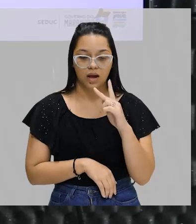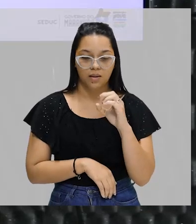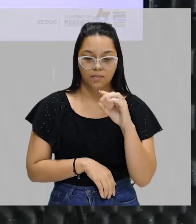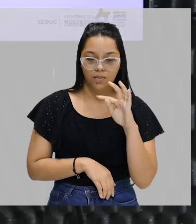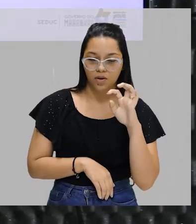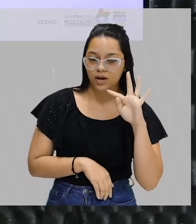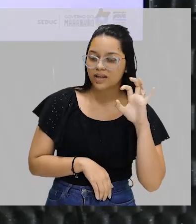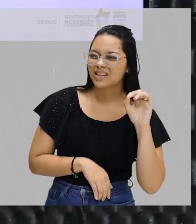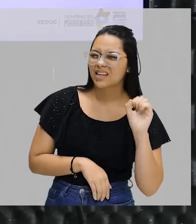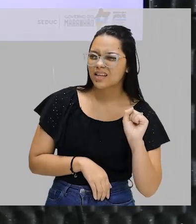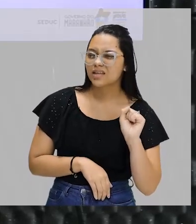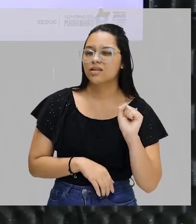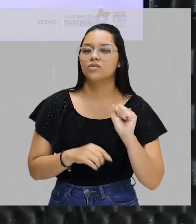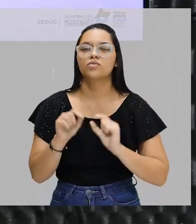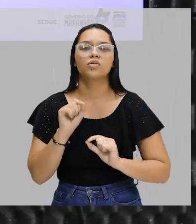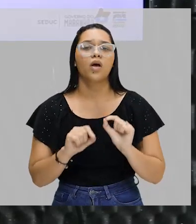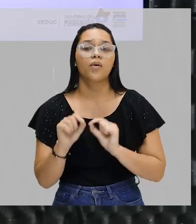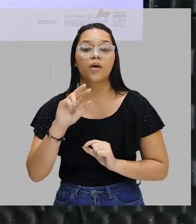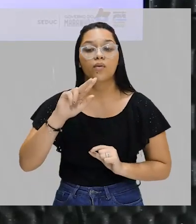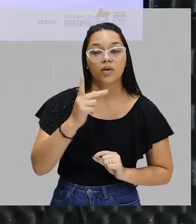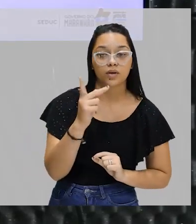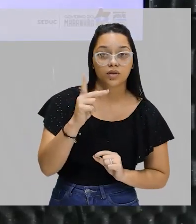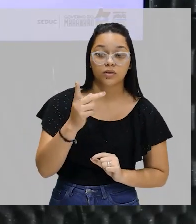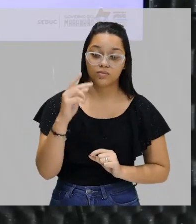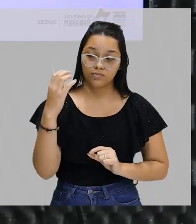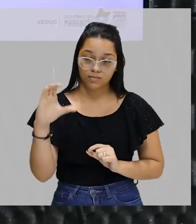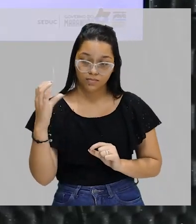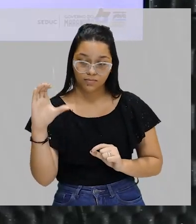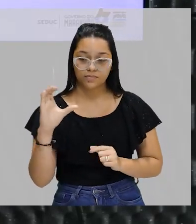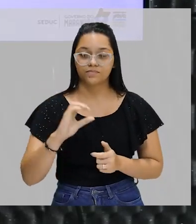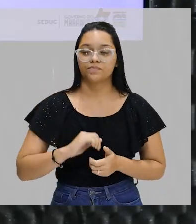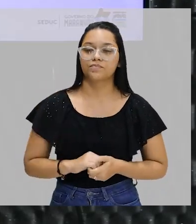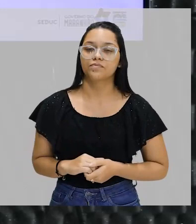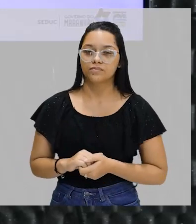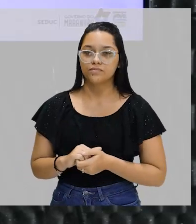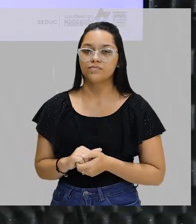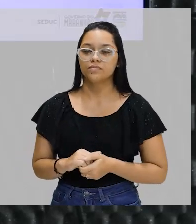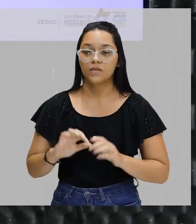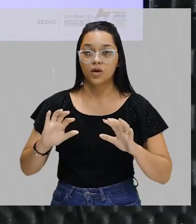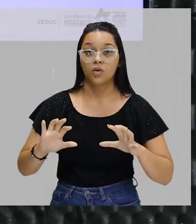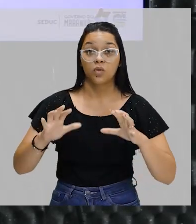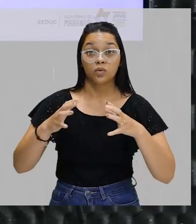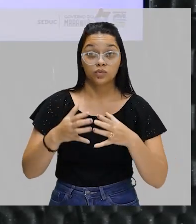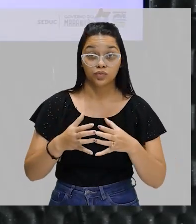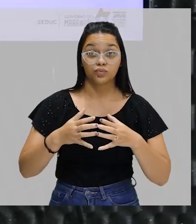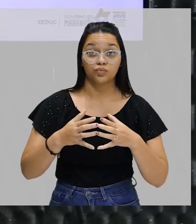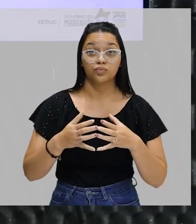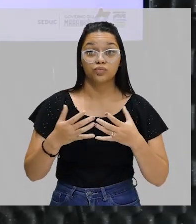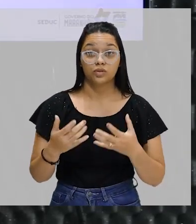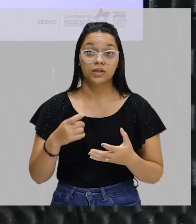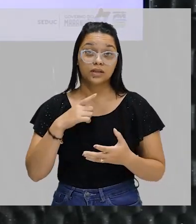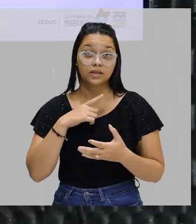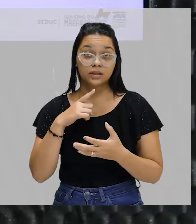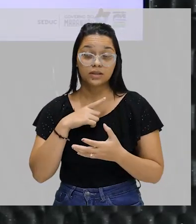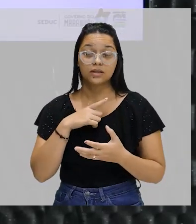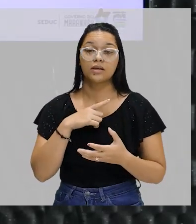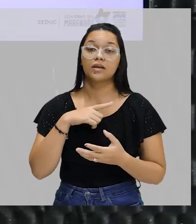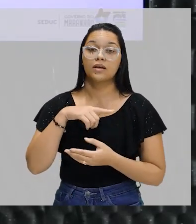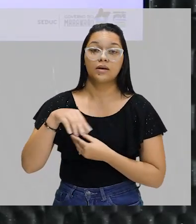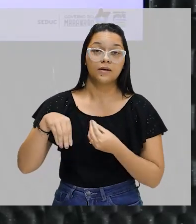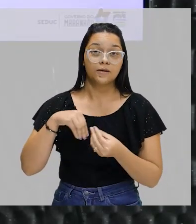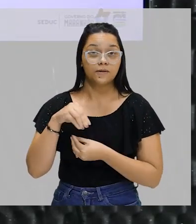hidrocarbonetos, certo? Os hidrocarbonetos é um conjunto de compostos, de